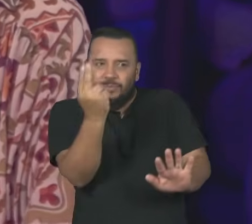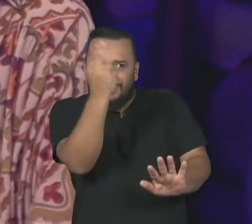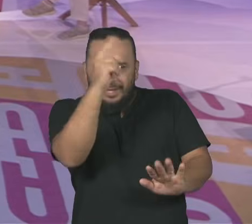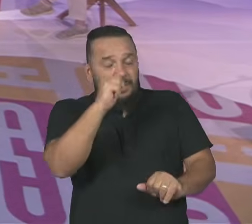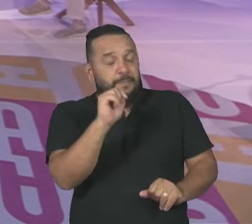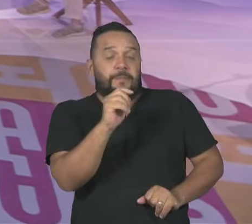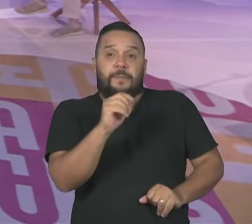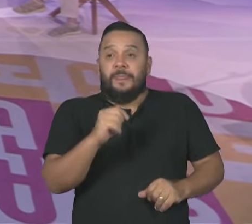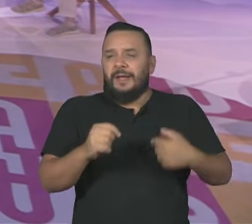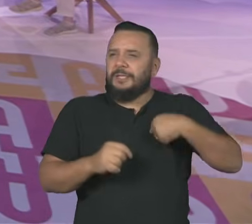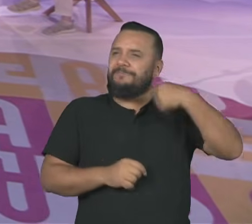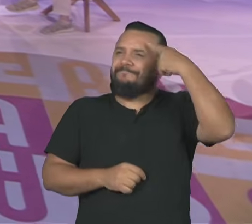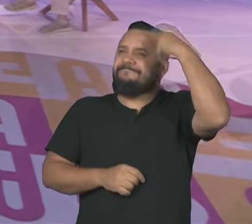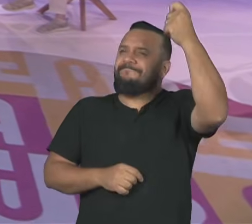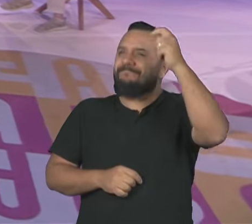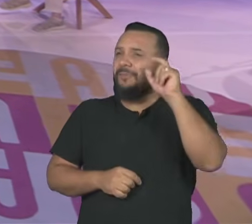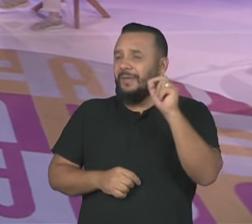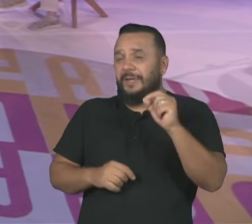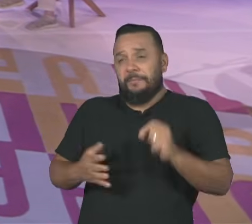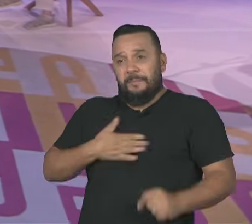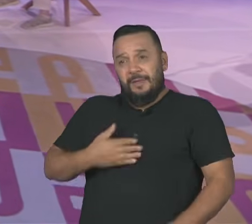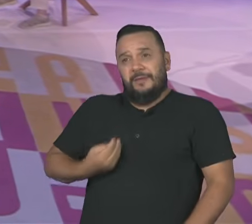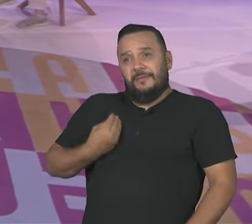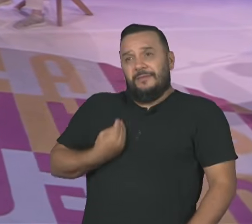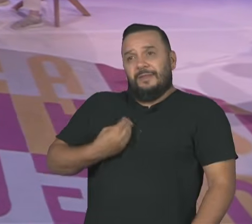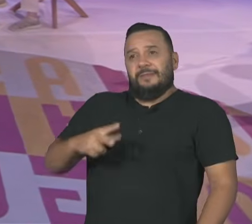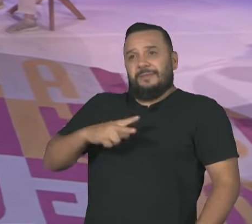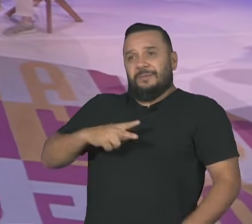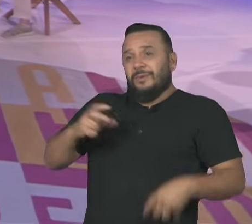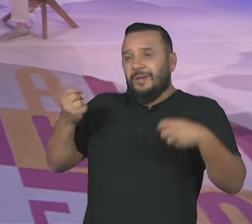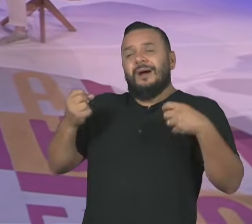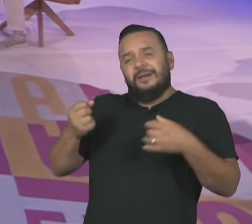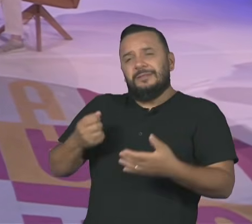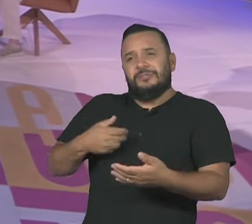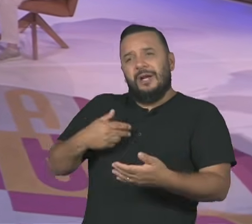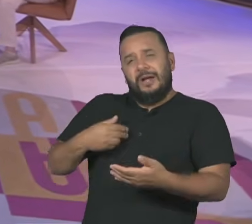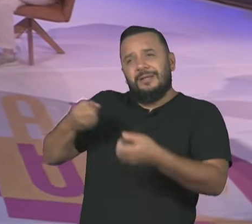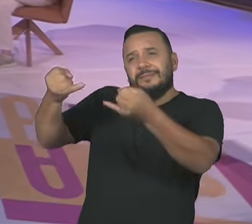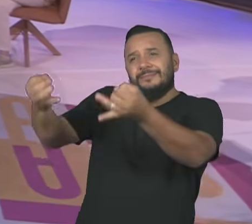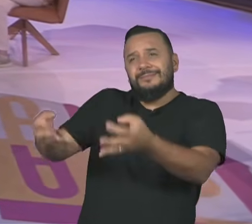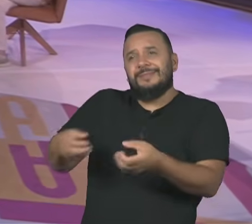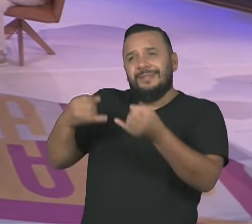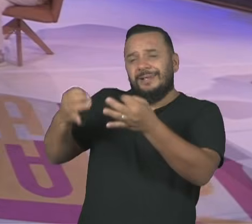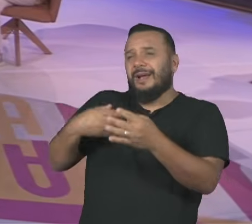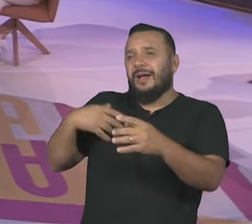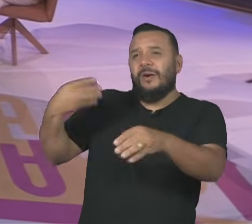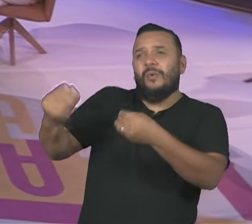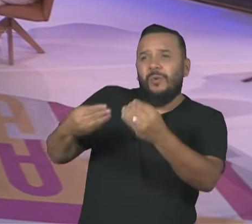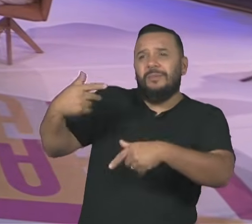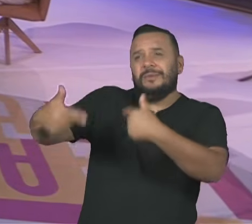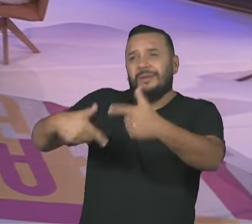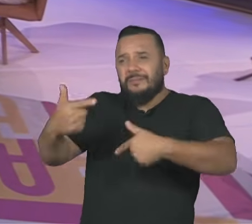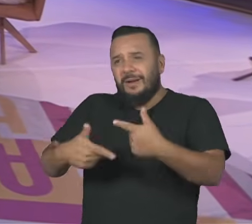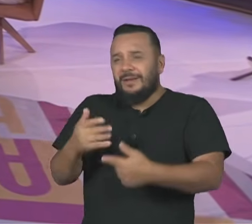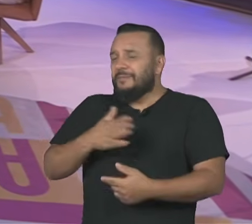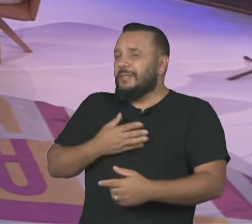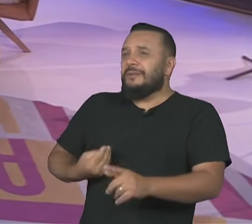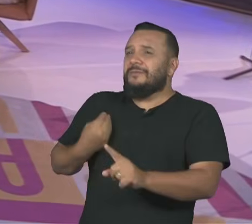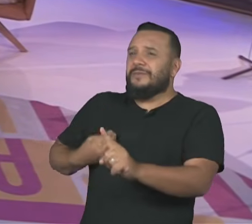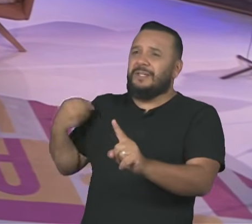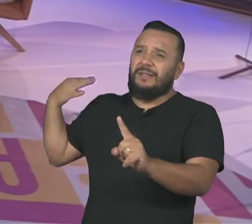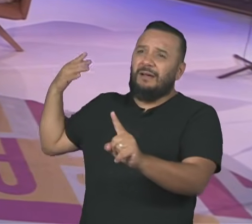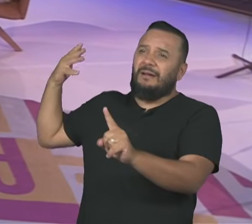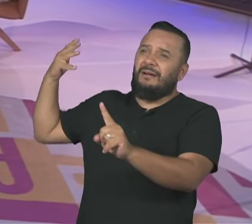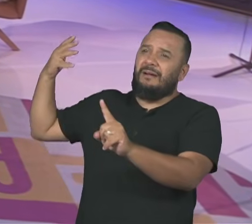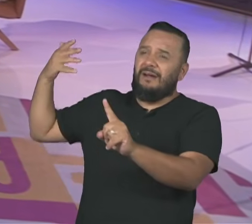ideia de eu falar sobre a minha vida, coisas de carreira pouco, mas da minha vida mesmo.